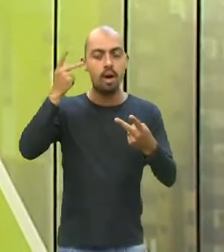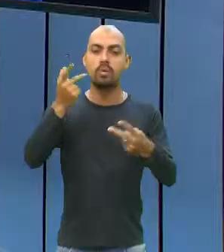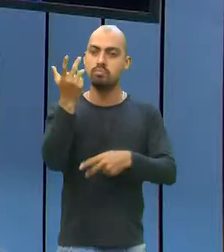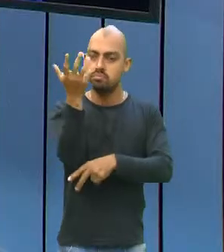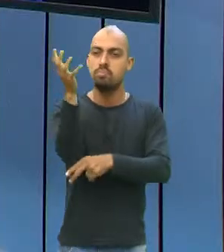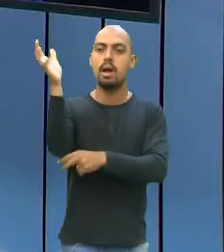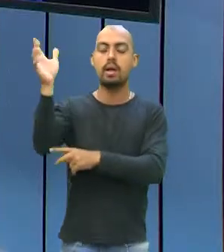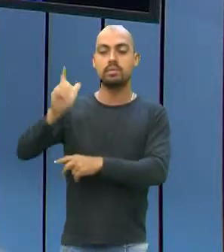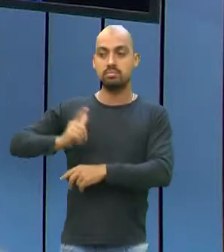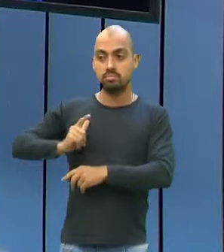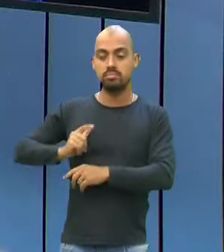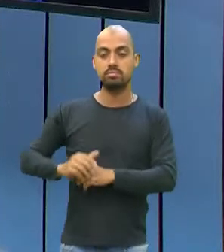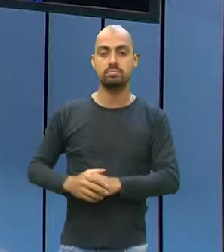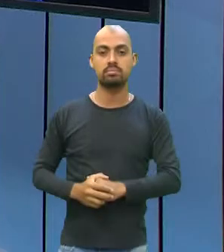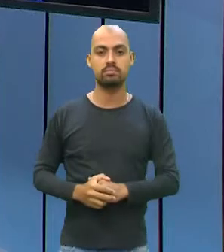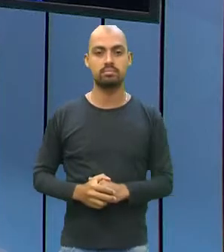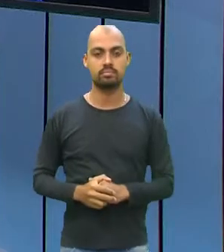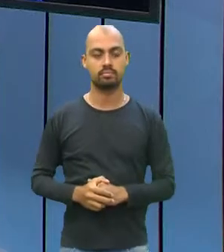Paulo.